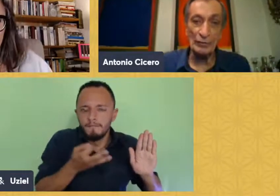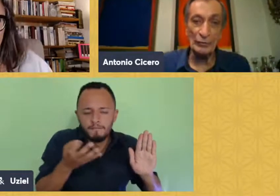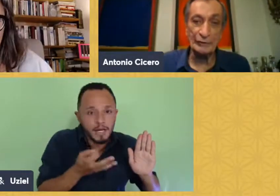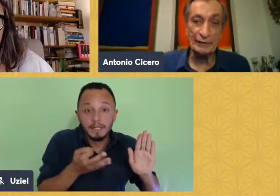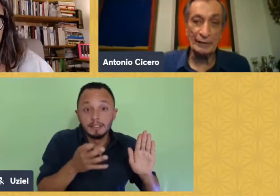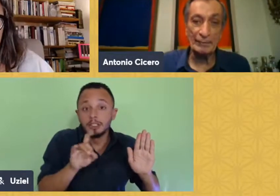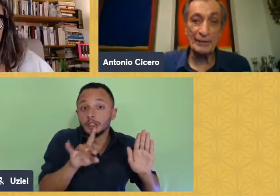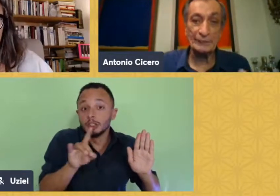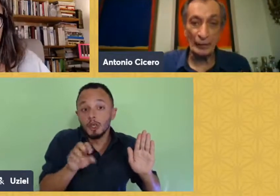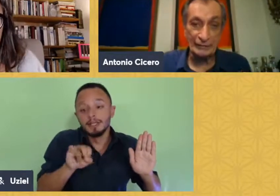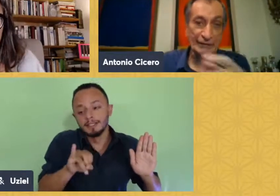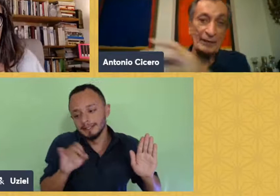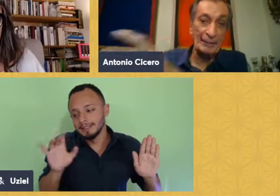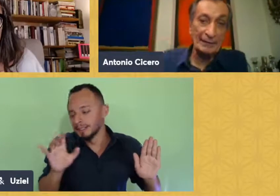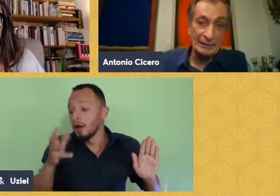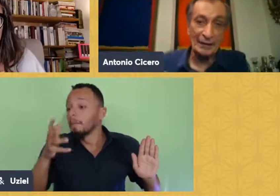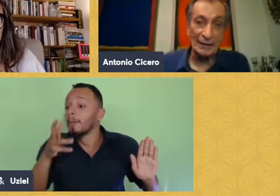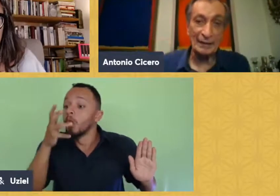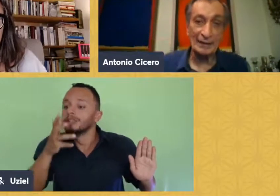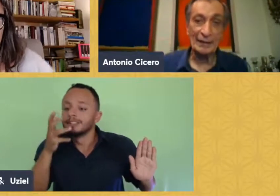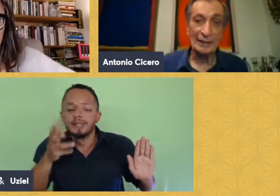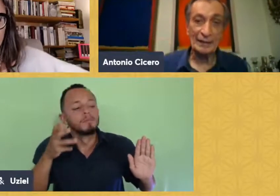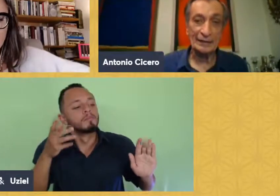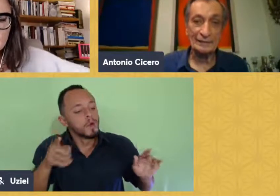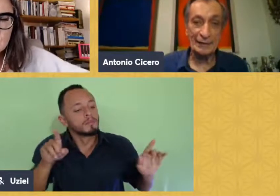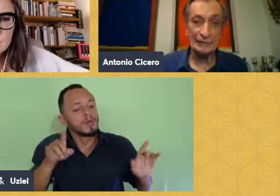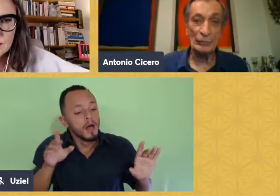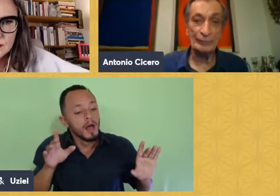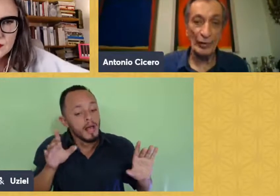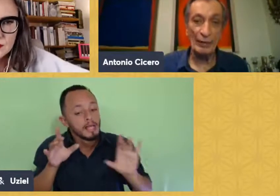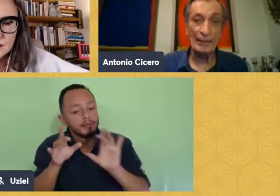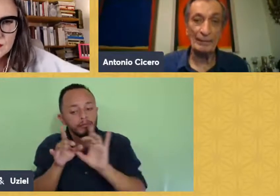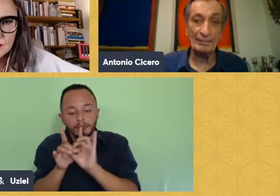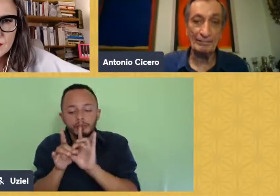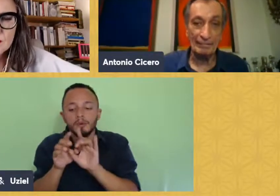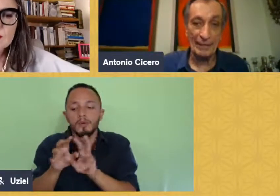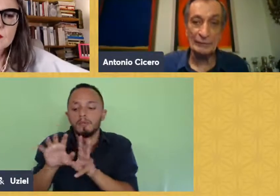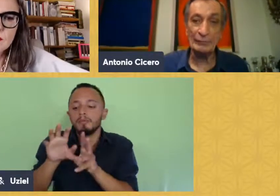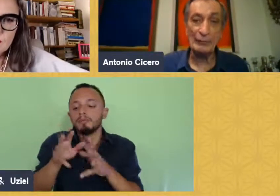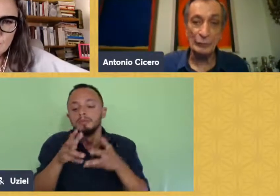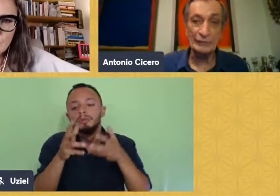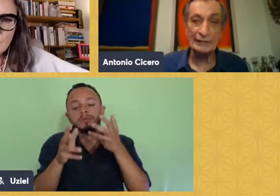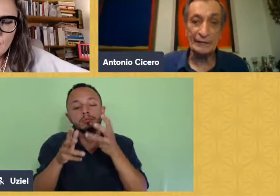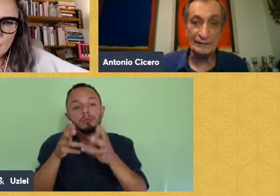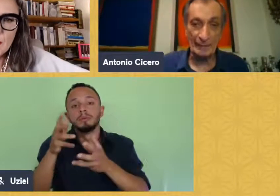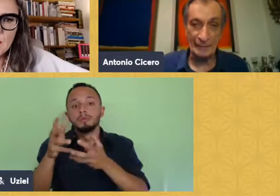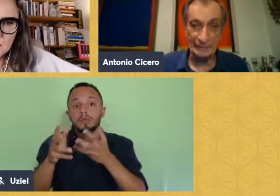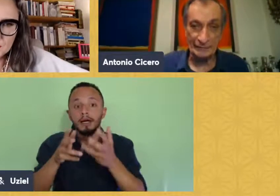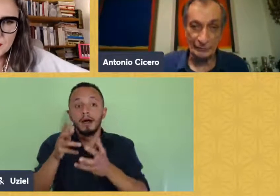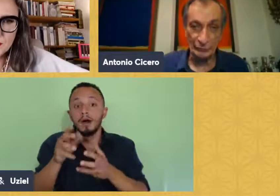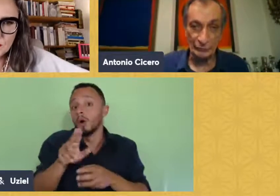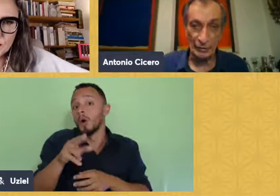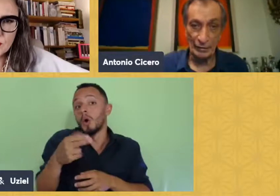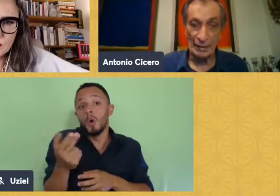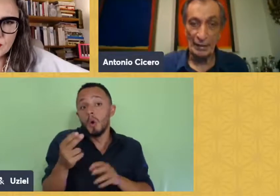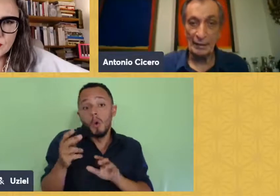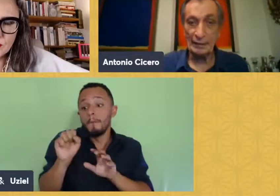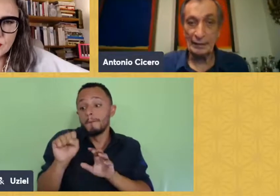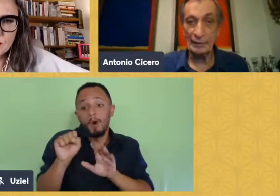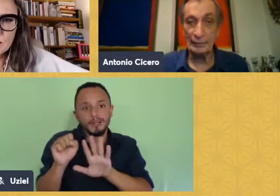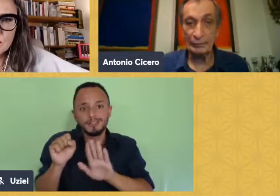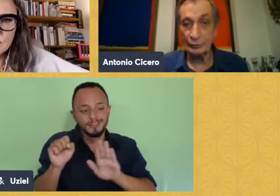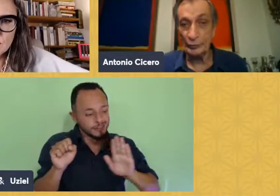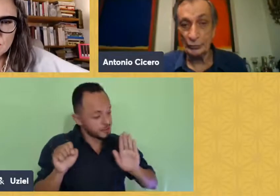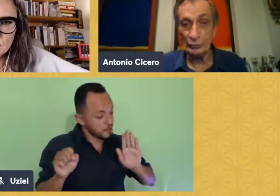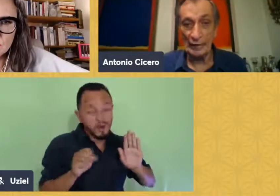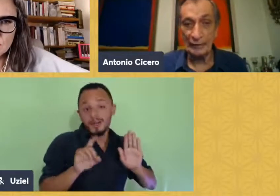combinada com a música, mas pode ser também que ela seja um poema, mesmo que a música tenha desaparecido.